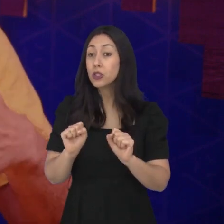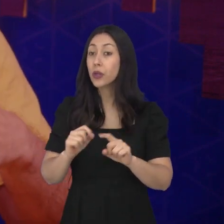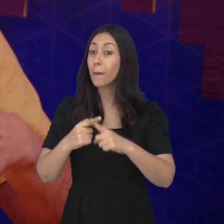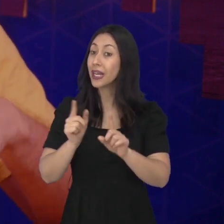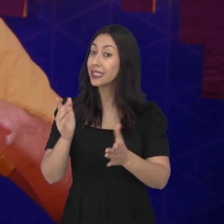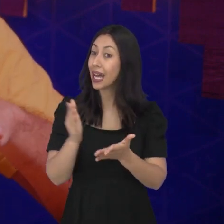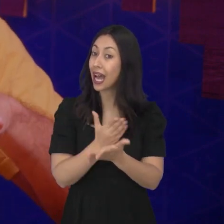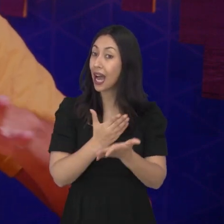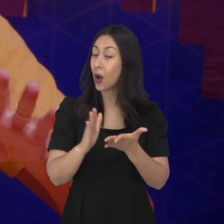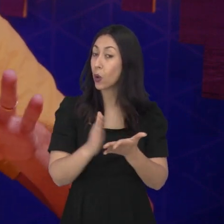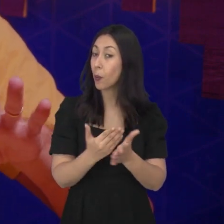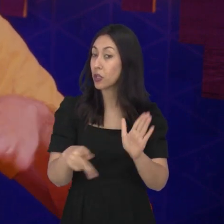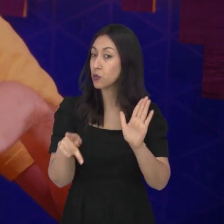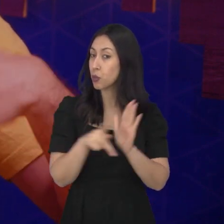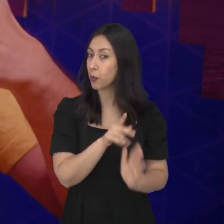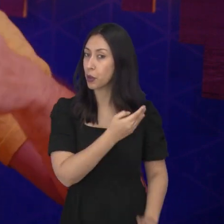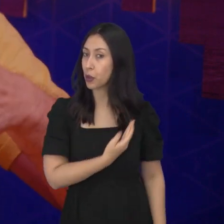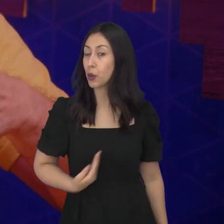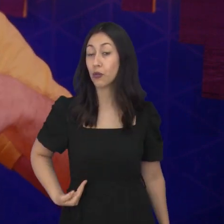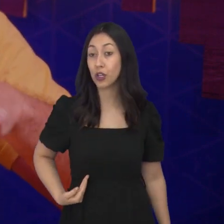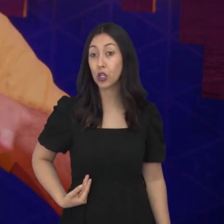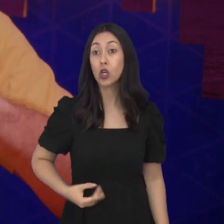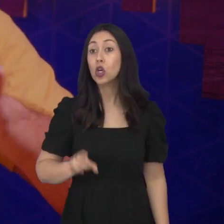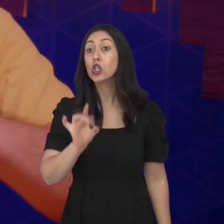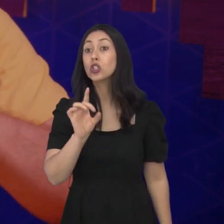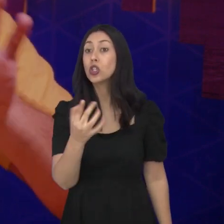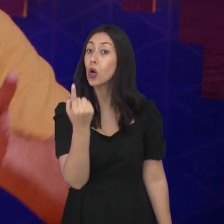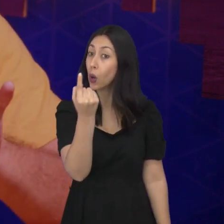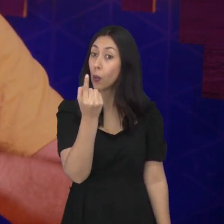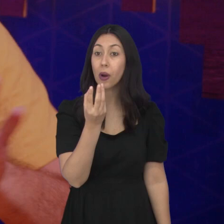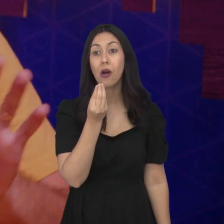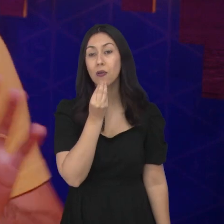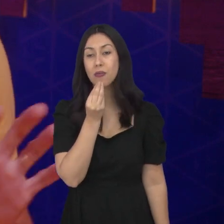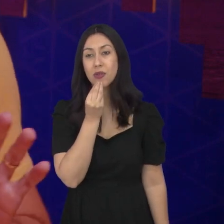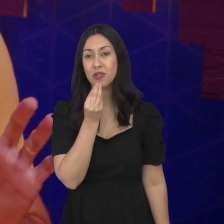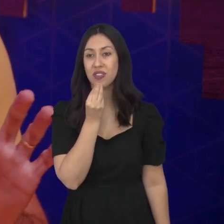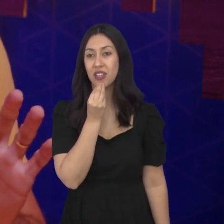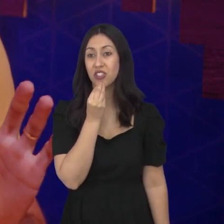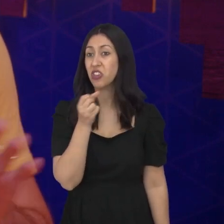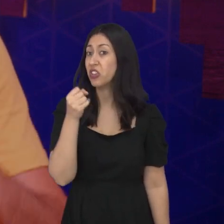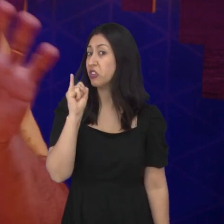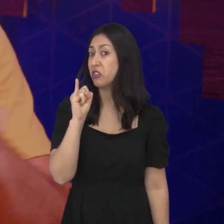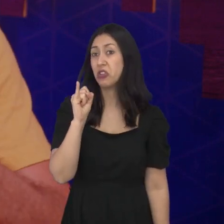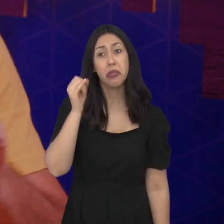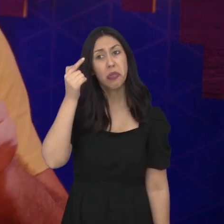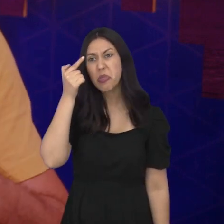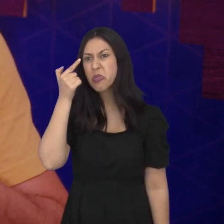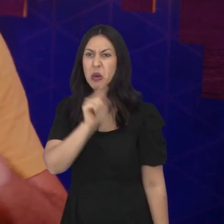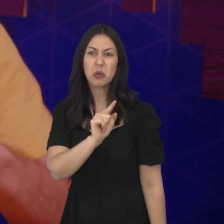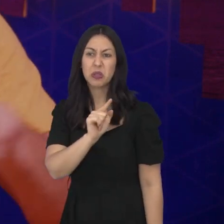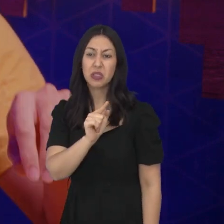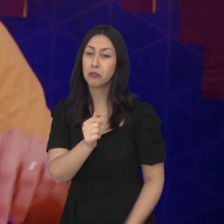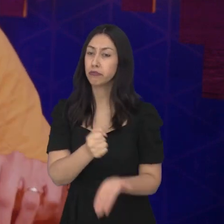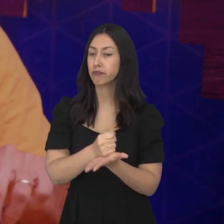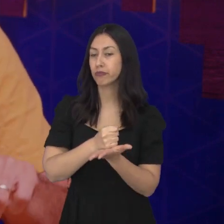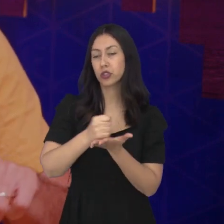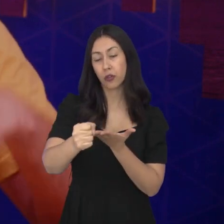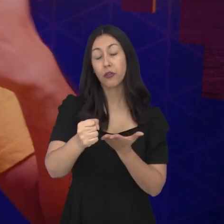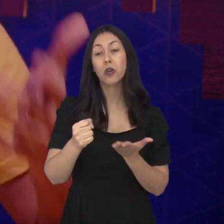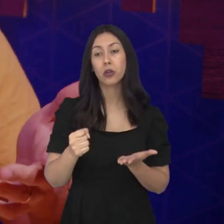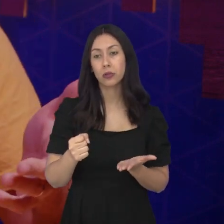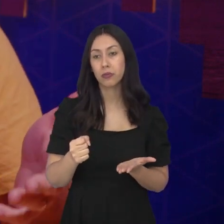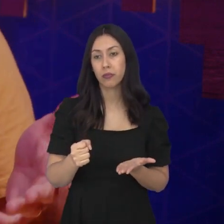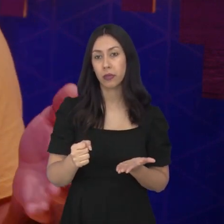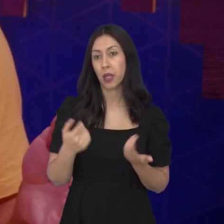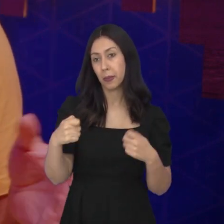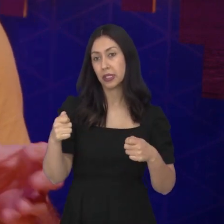algumas faculdades públicas você pode fazer esse teste, eu acho que uma vez só, né? Dependendo para o que você quer. Tem